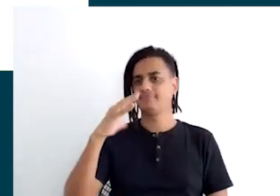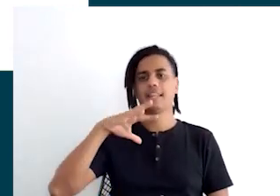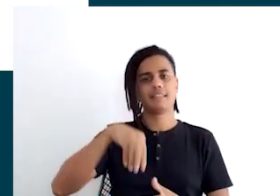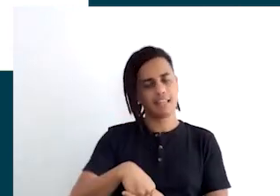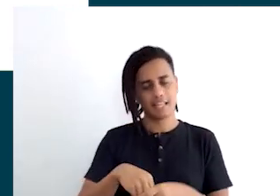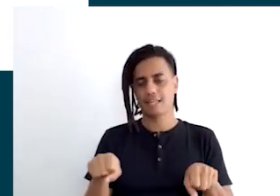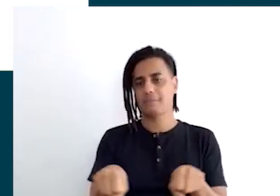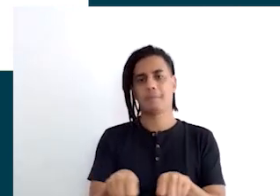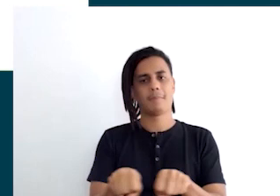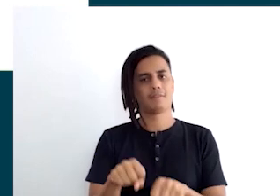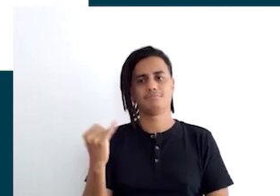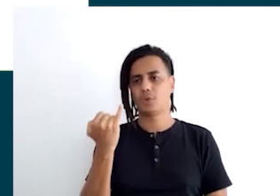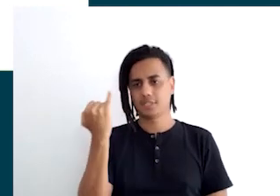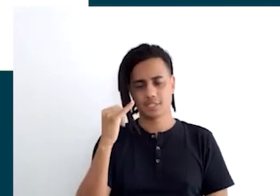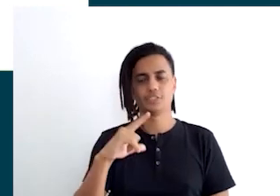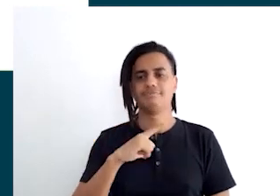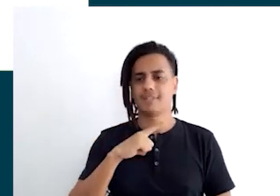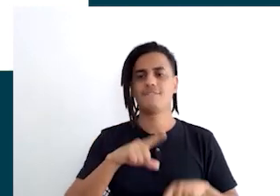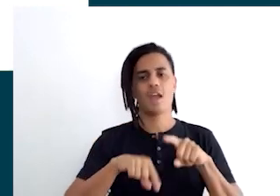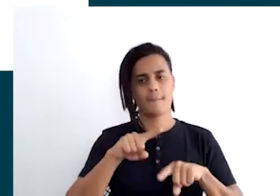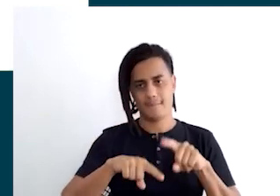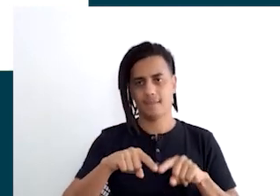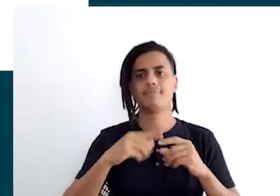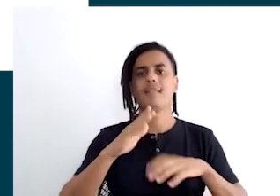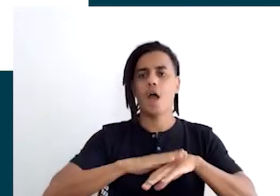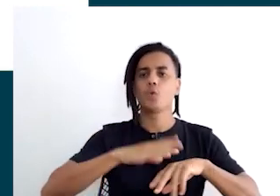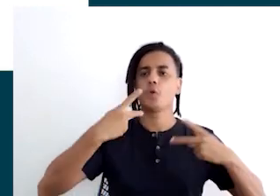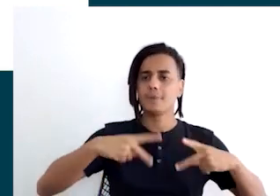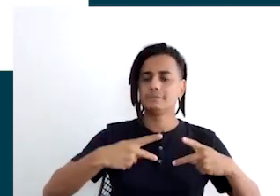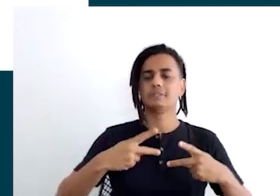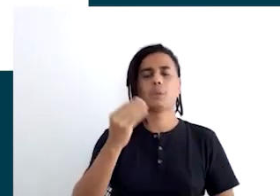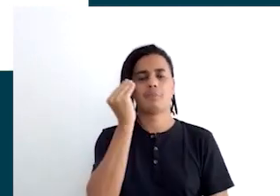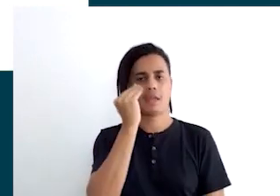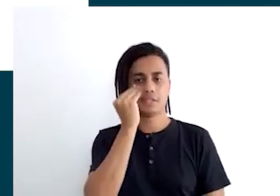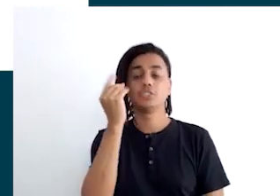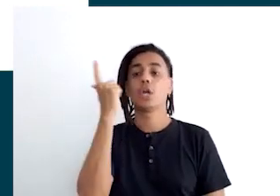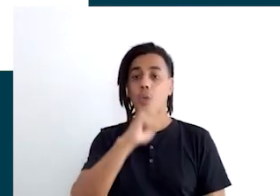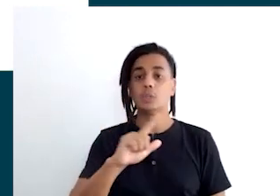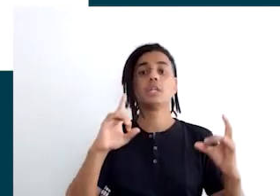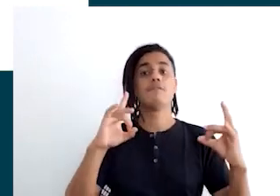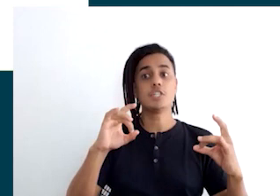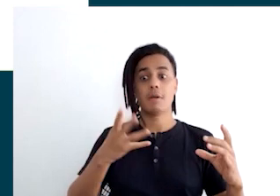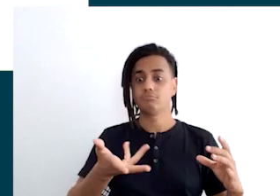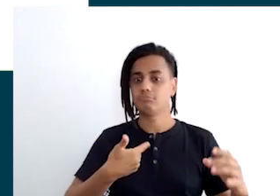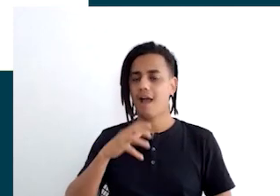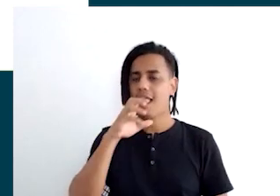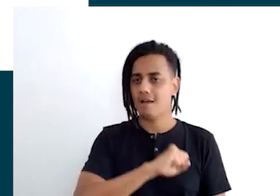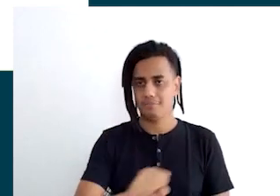né. A gente tem bastante ferramenta para automatização de teste, para garantir um feedback rápido da